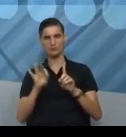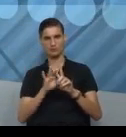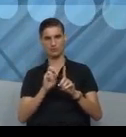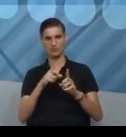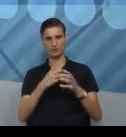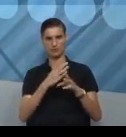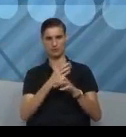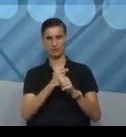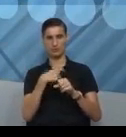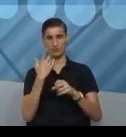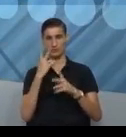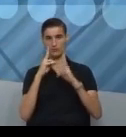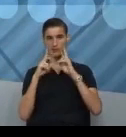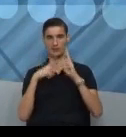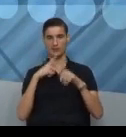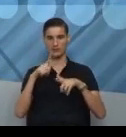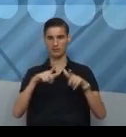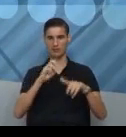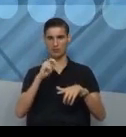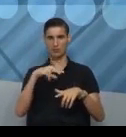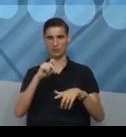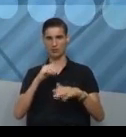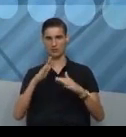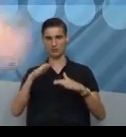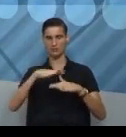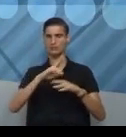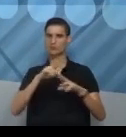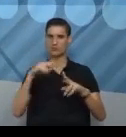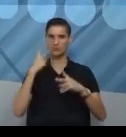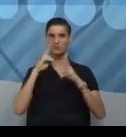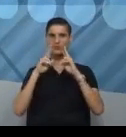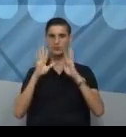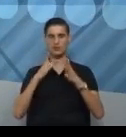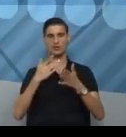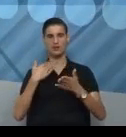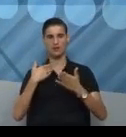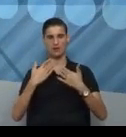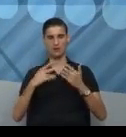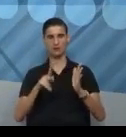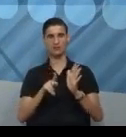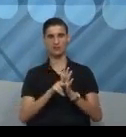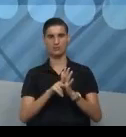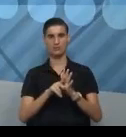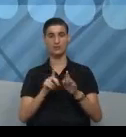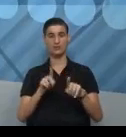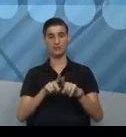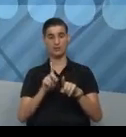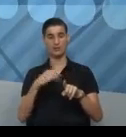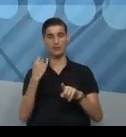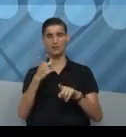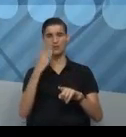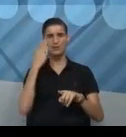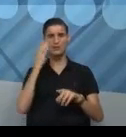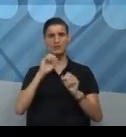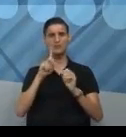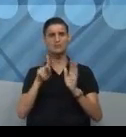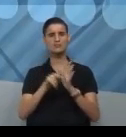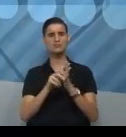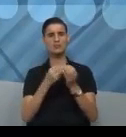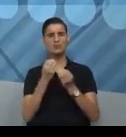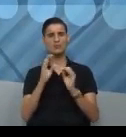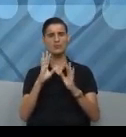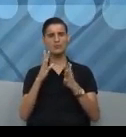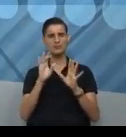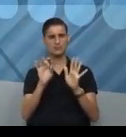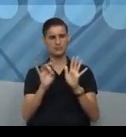da equação quando nós estamos trabalhando com uma onda, igual nós fizemos com a equação do calor. É importante que você entenda o fenômeno, como